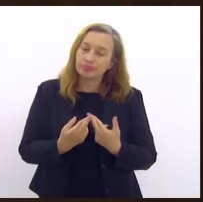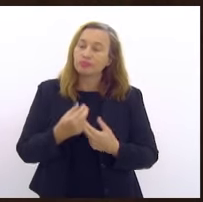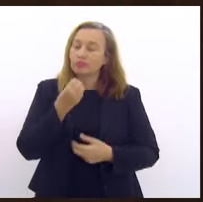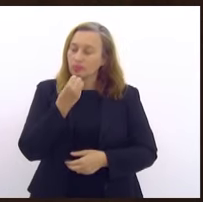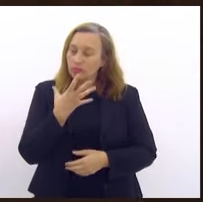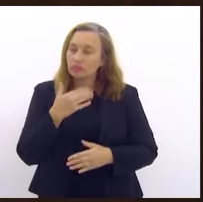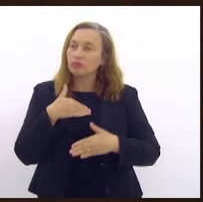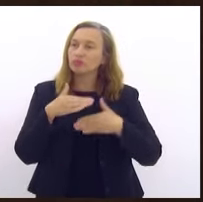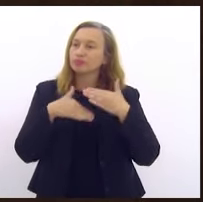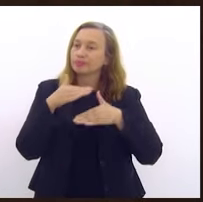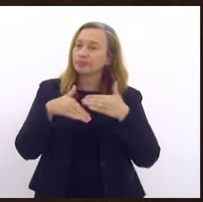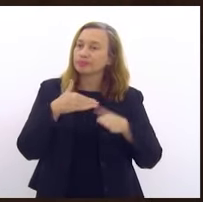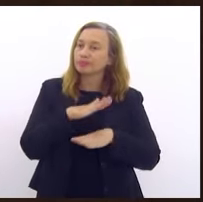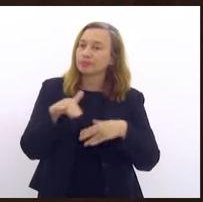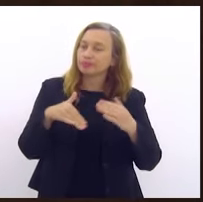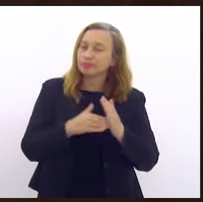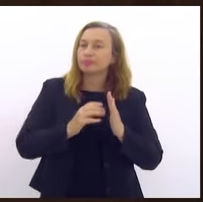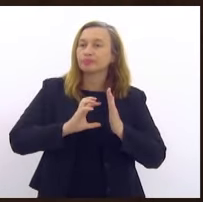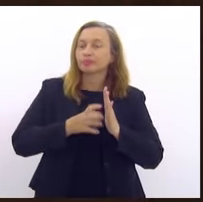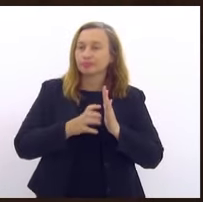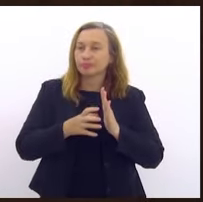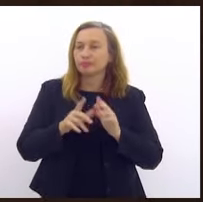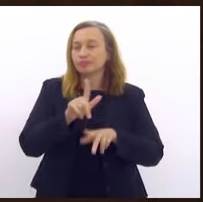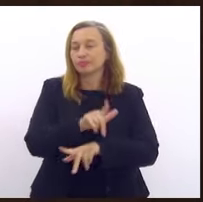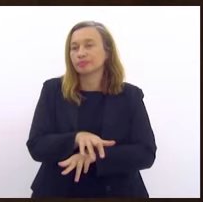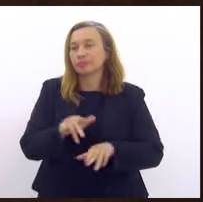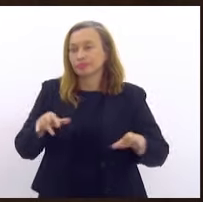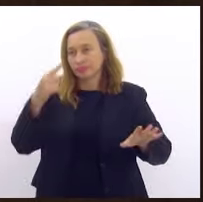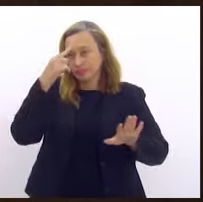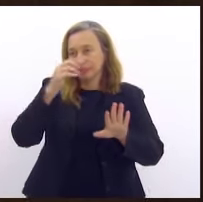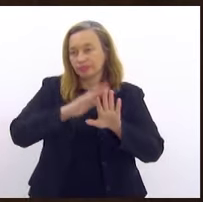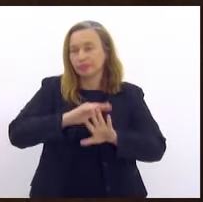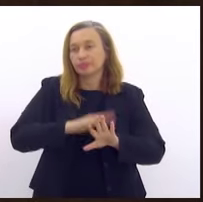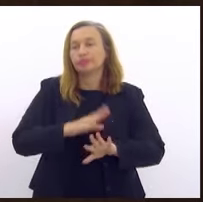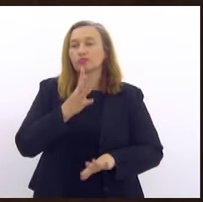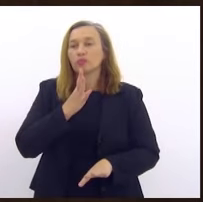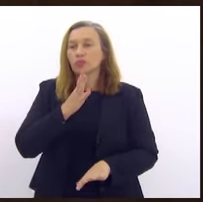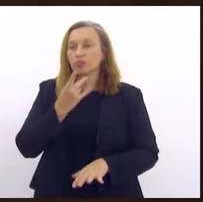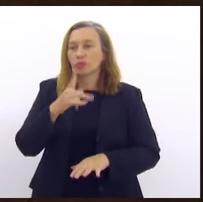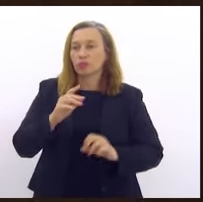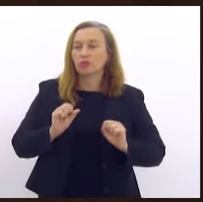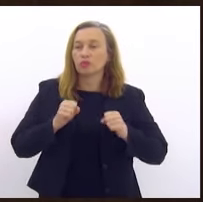muito produtiva para todas as bancadas de diferentes matizes ideológicas, e reconhecer